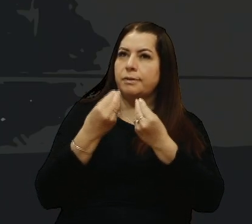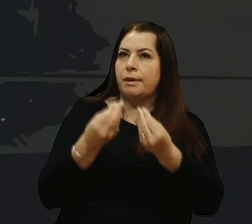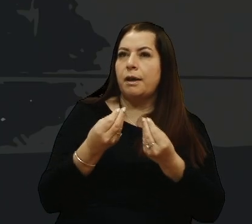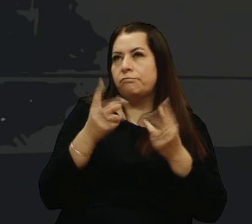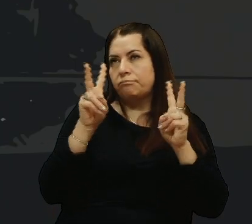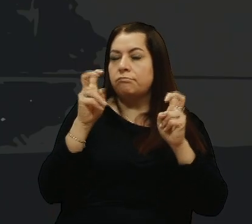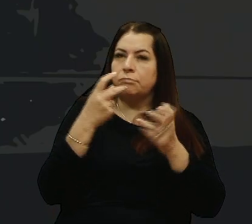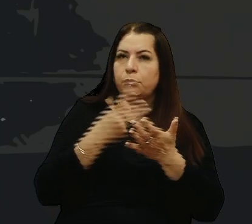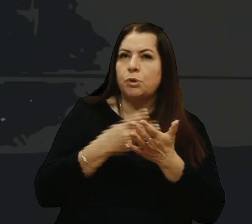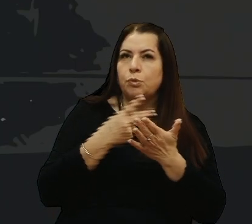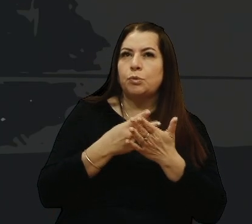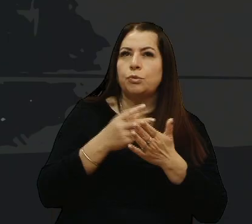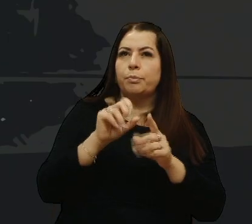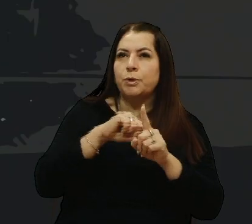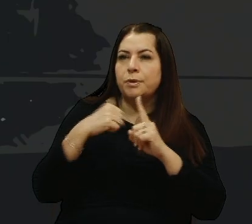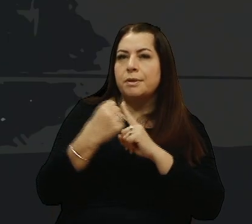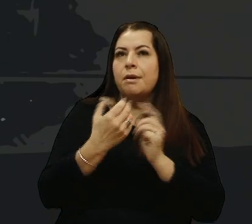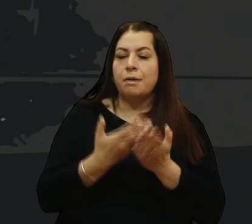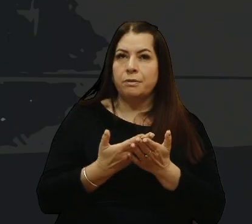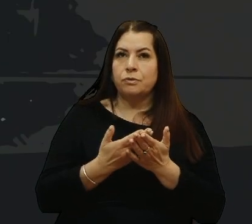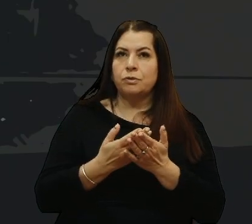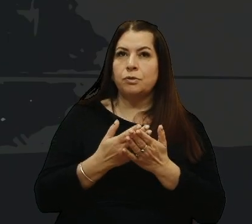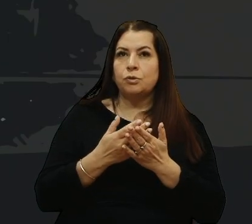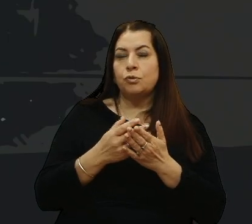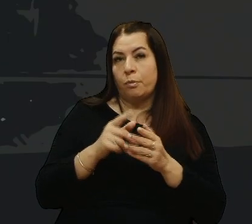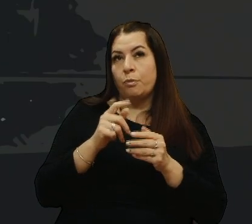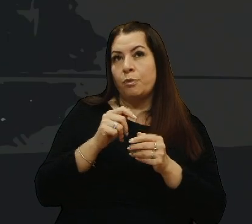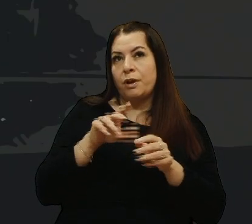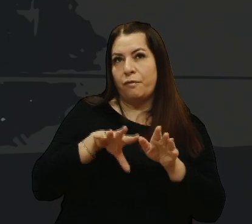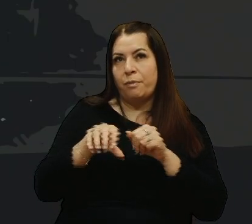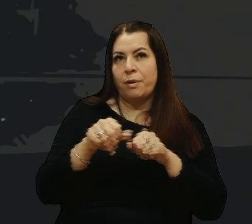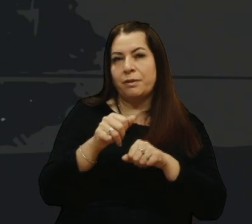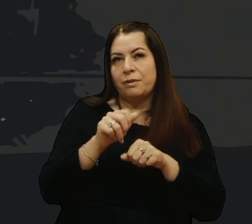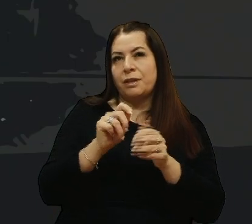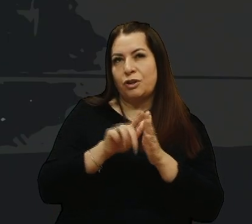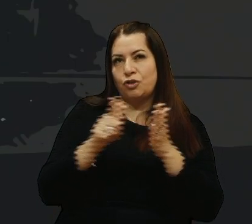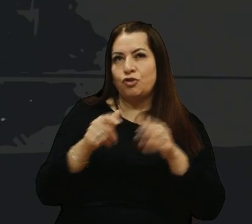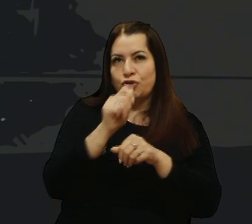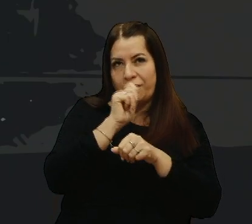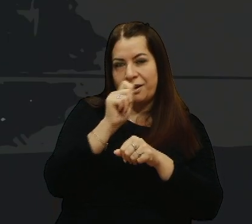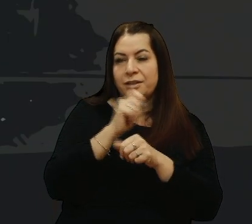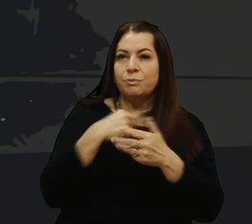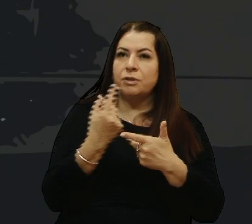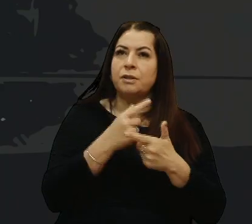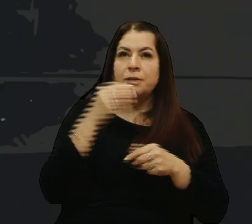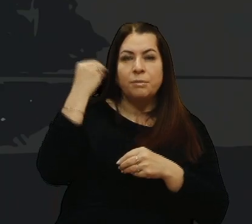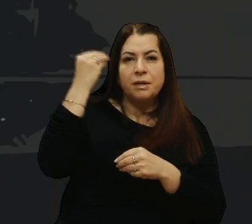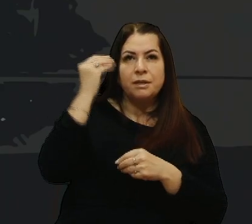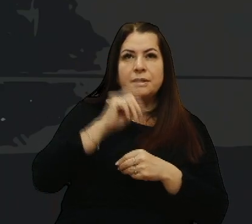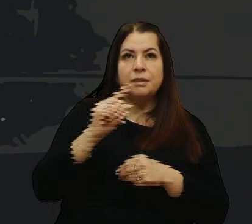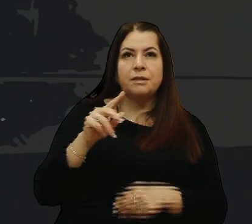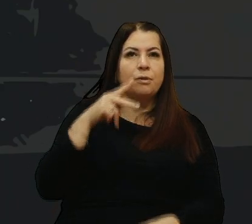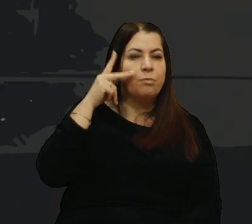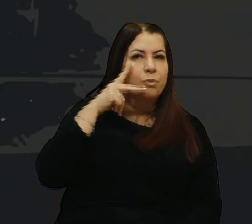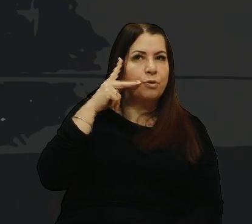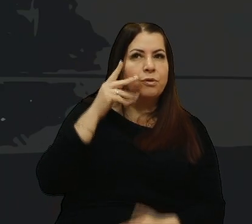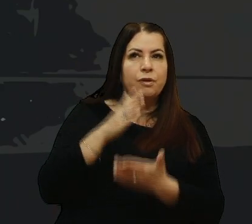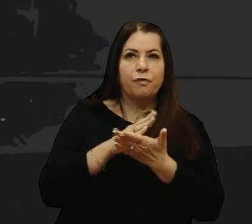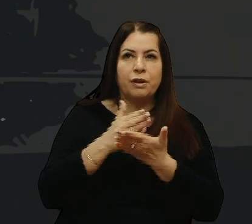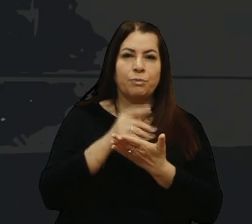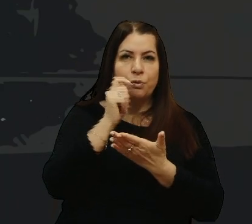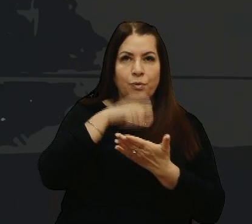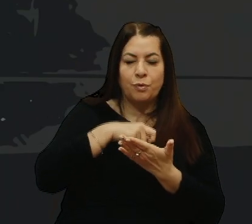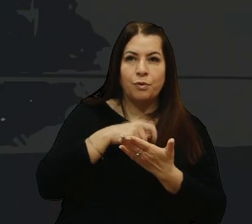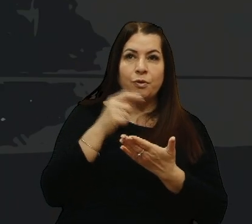produto à sociedade. Como jornalista, eu tive a experiência de estar na Polônia e na fronteira com a Ucrânia, que